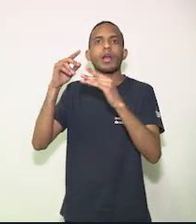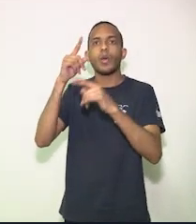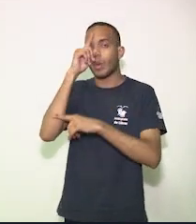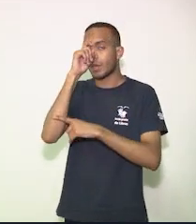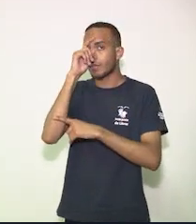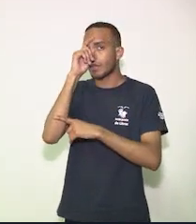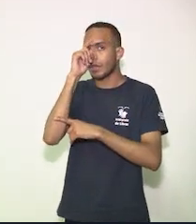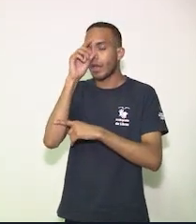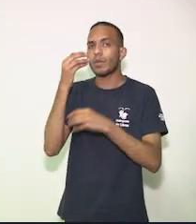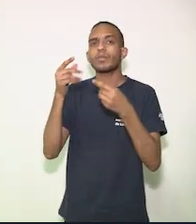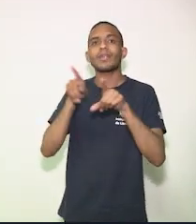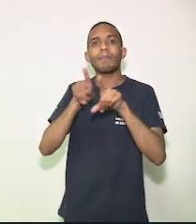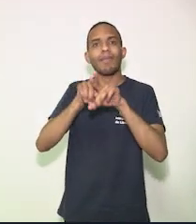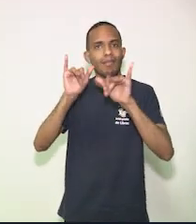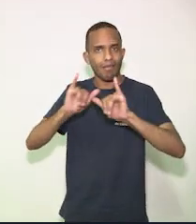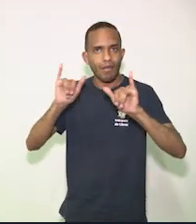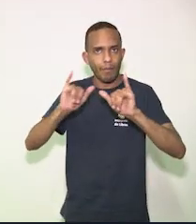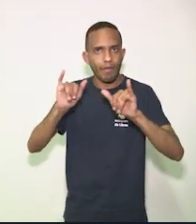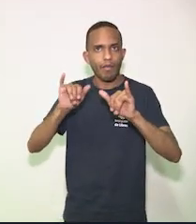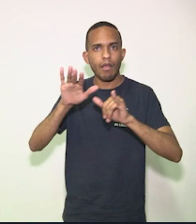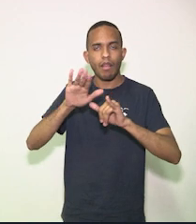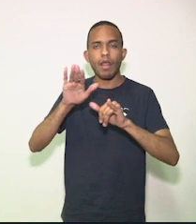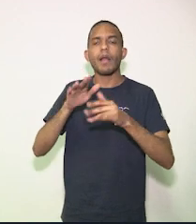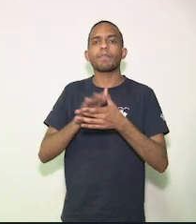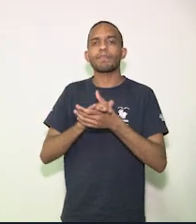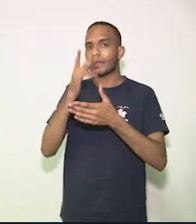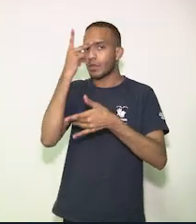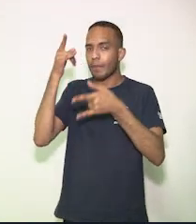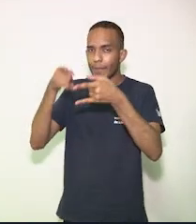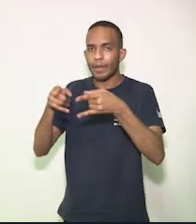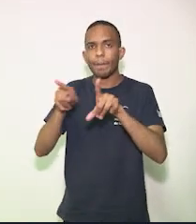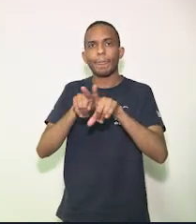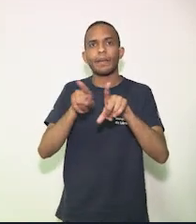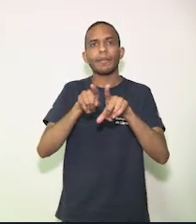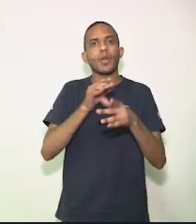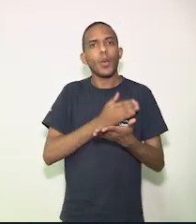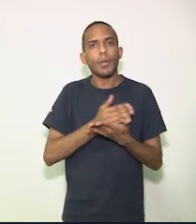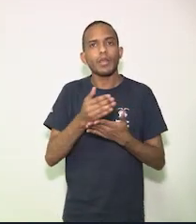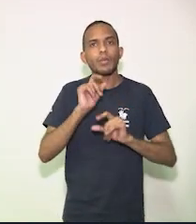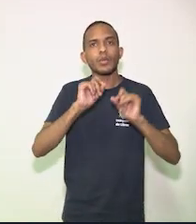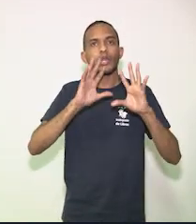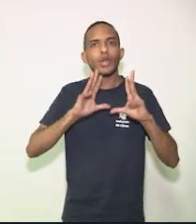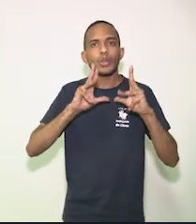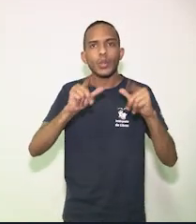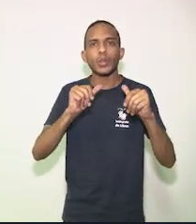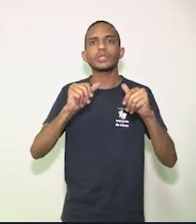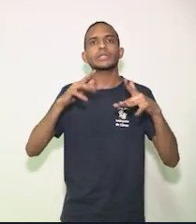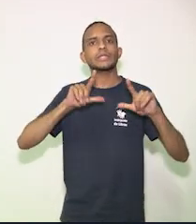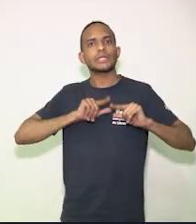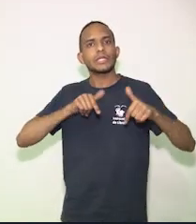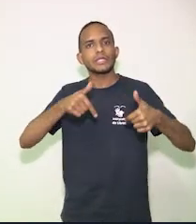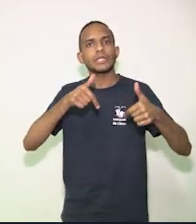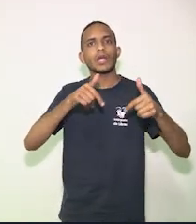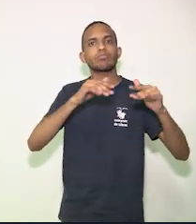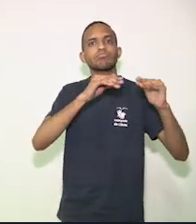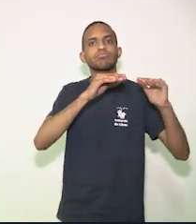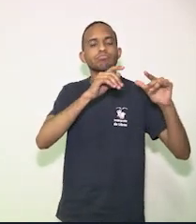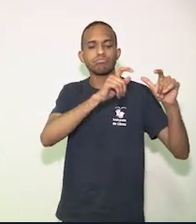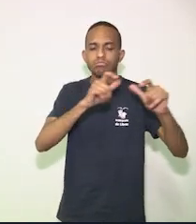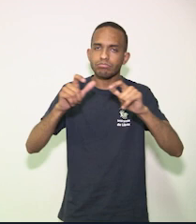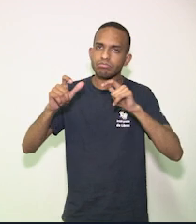nos hospitais de campanha, e também iniciamos todas as ações